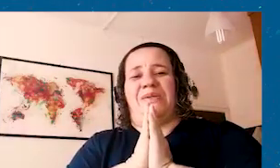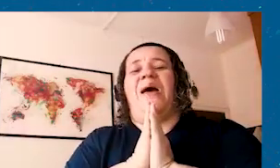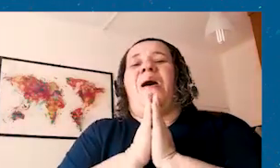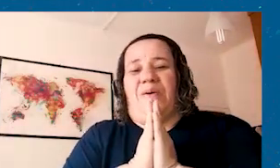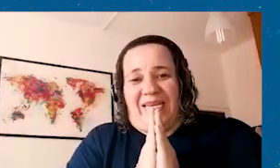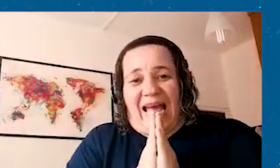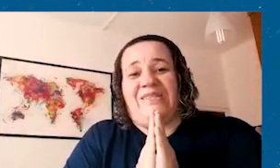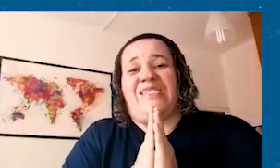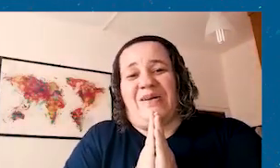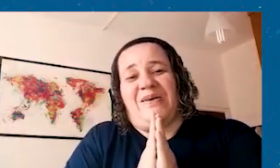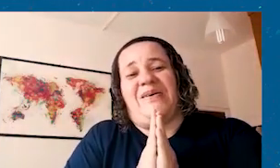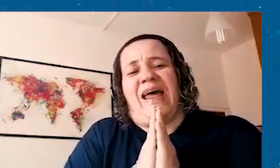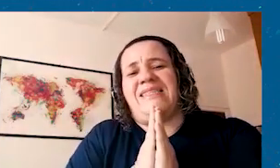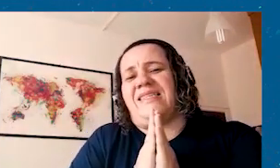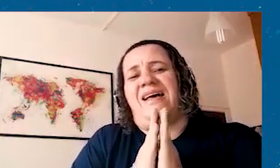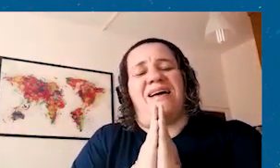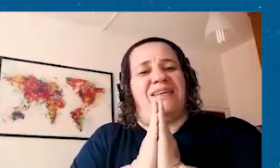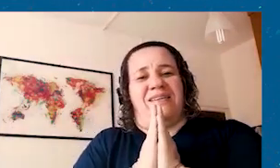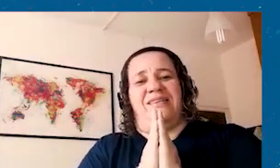Obrigado, obrigado de